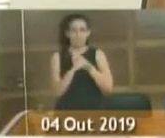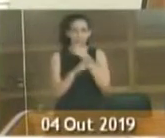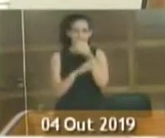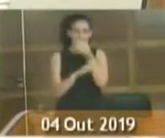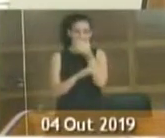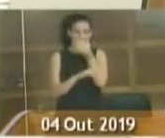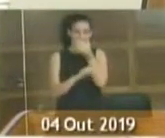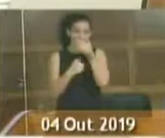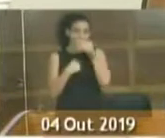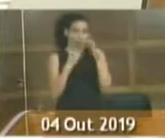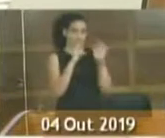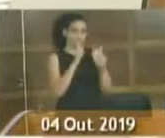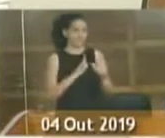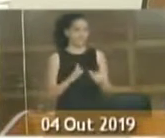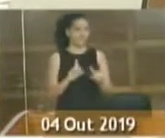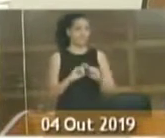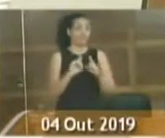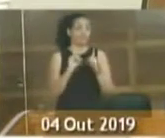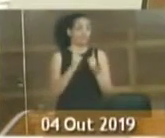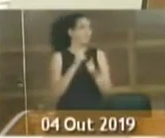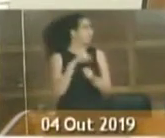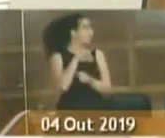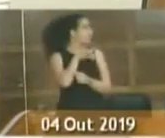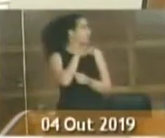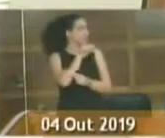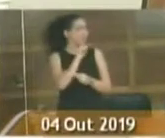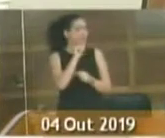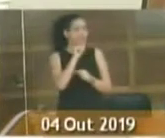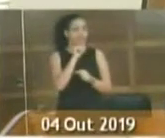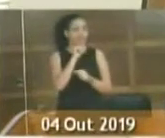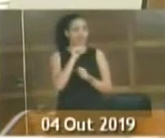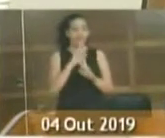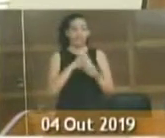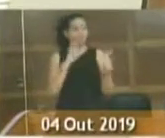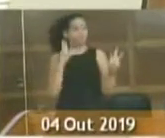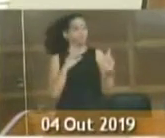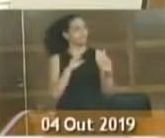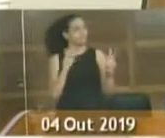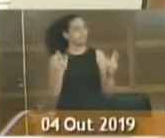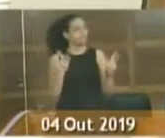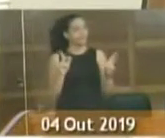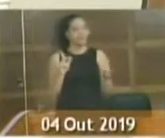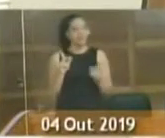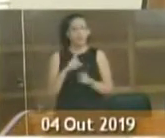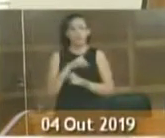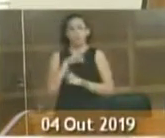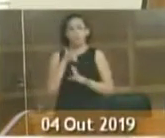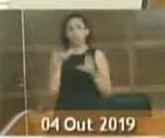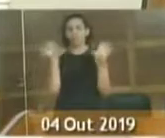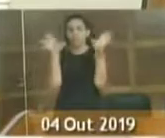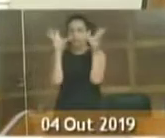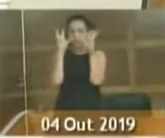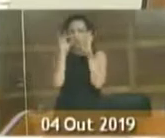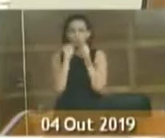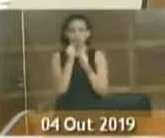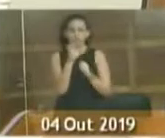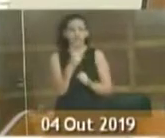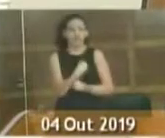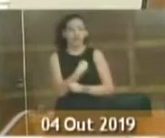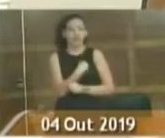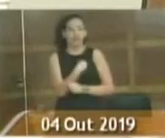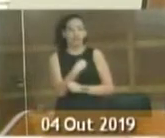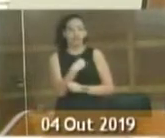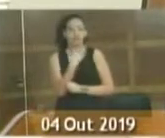feliz. Mas naquele dia, foi um dia diferente, um dia nublado, sem vida e